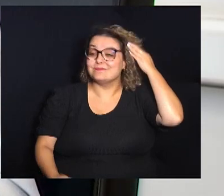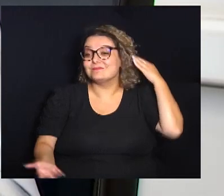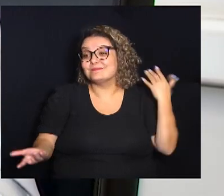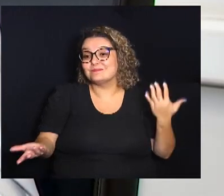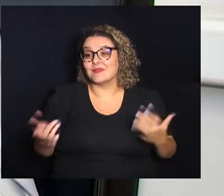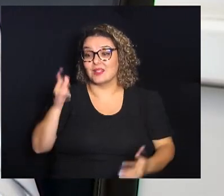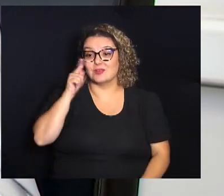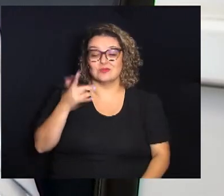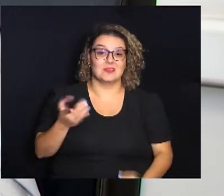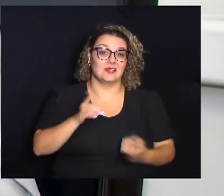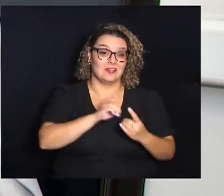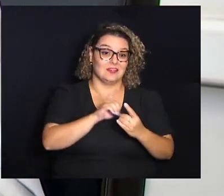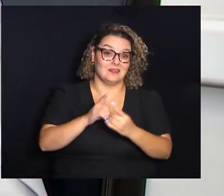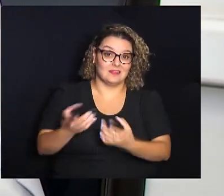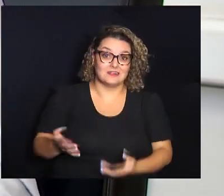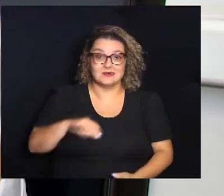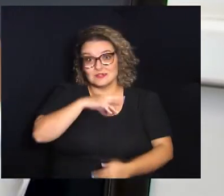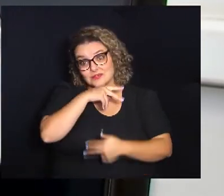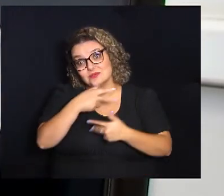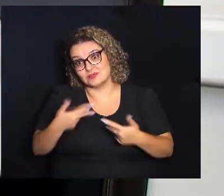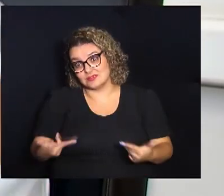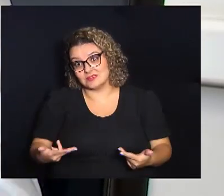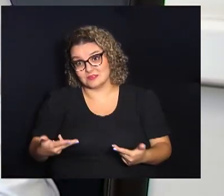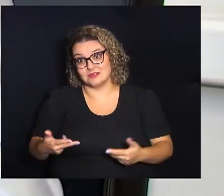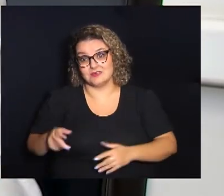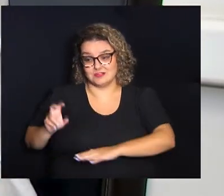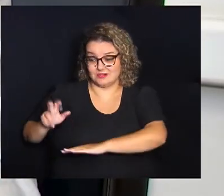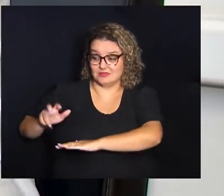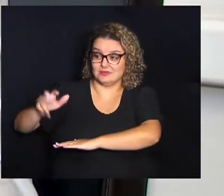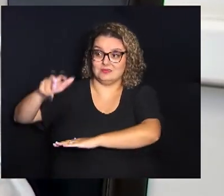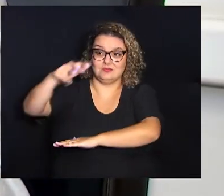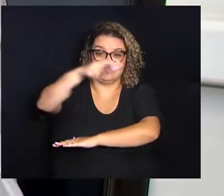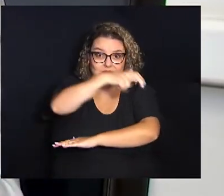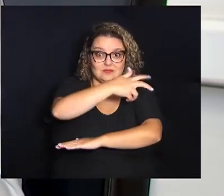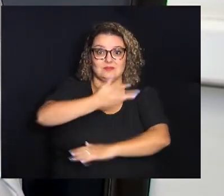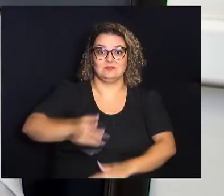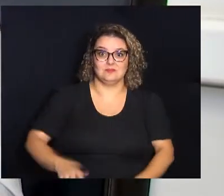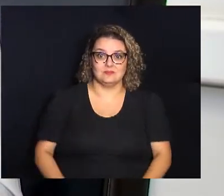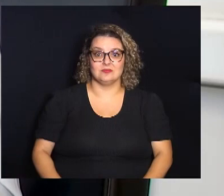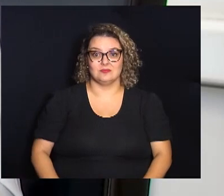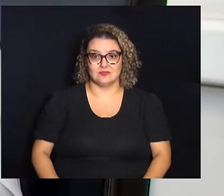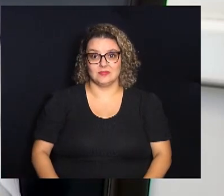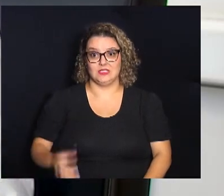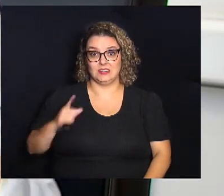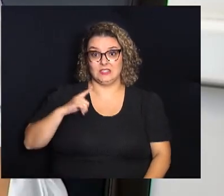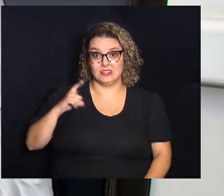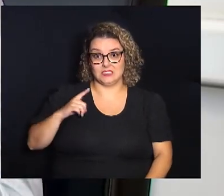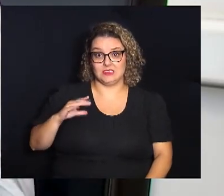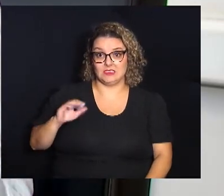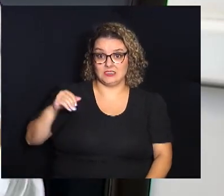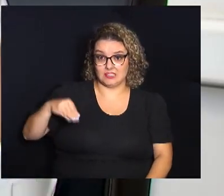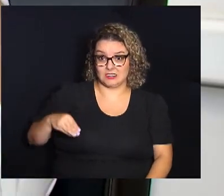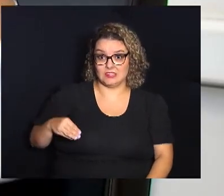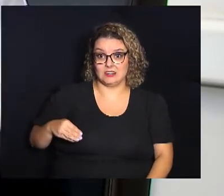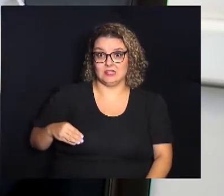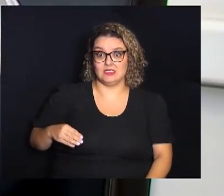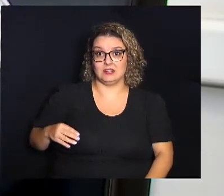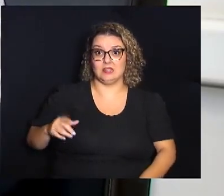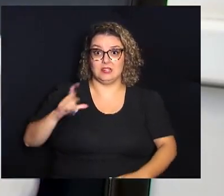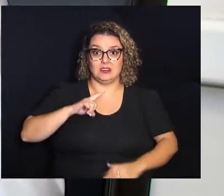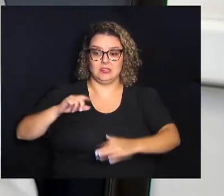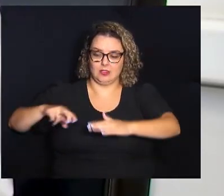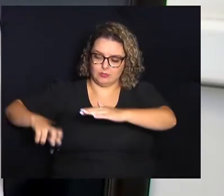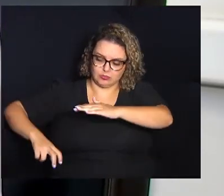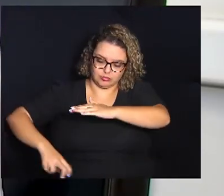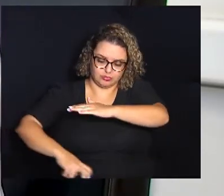consegue atender a necessidade dos animais, que é passar por via ali aérea, que nós temos ali na CAN 127 as subterrâneas e